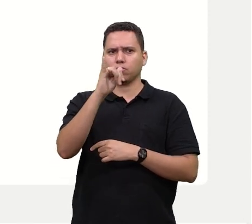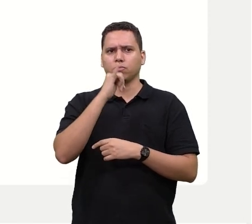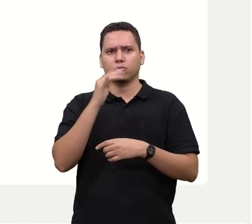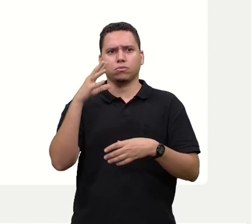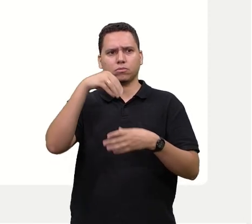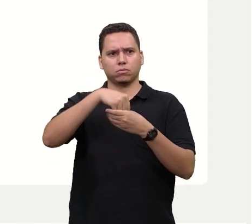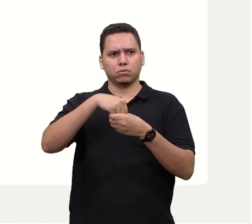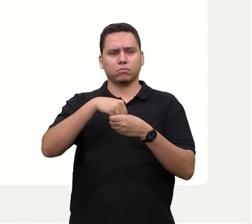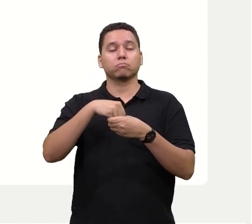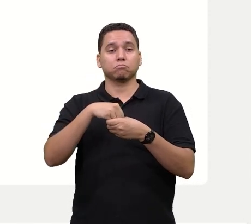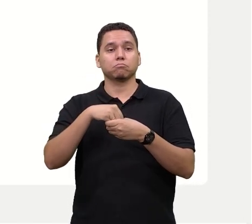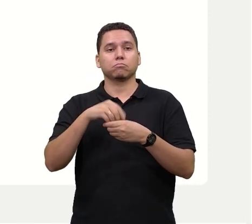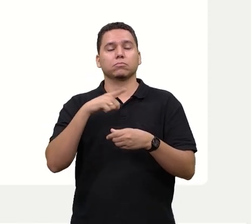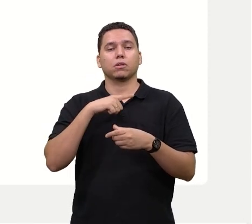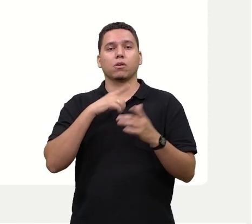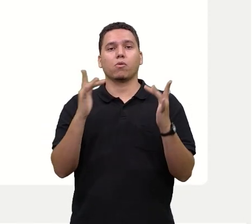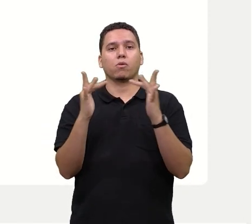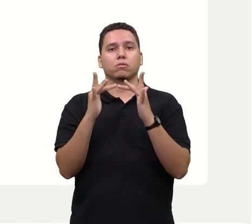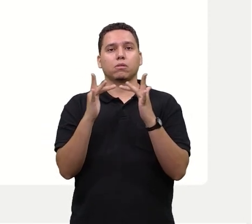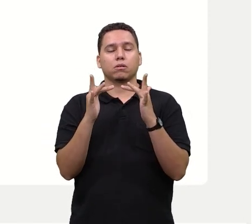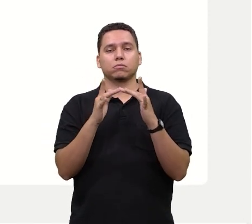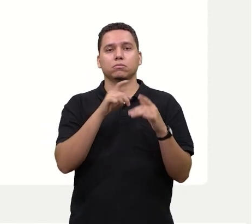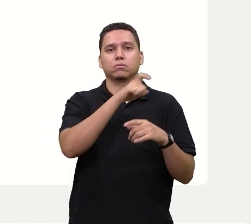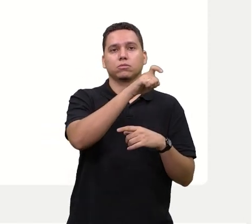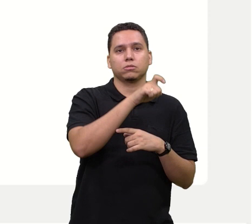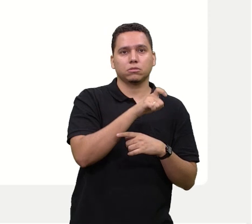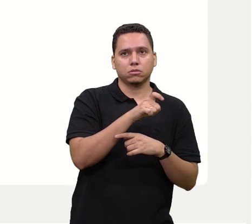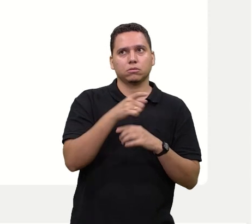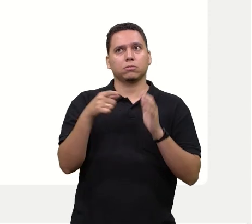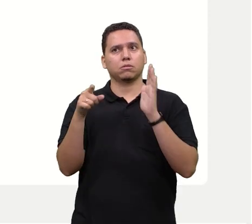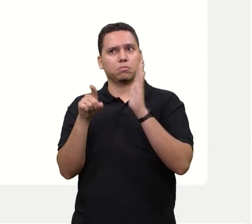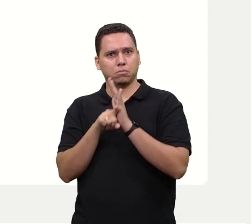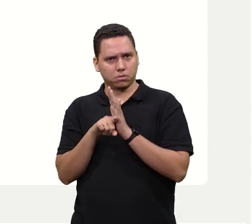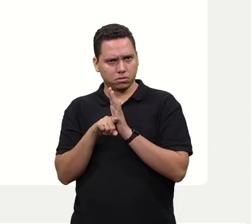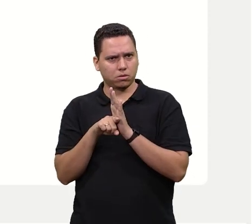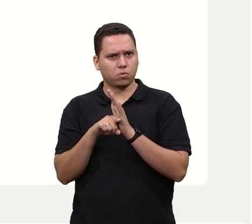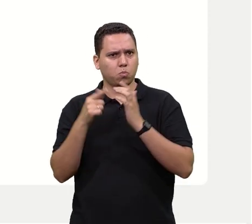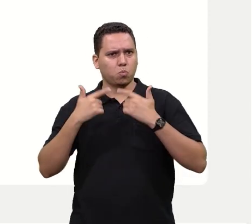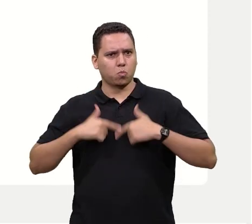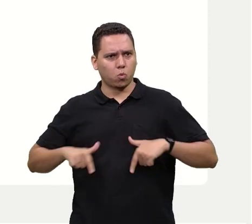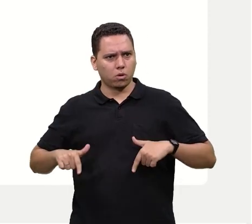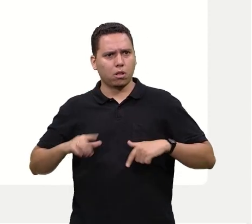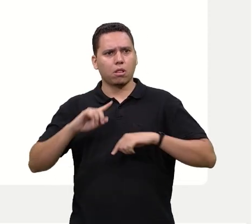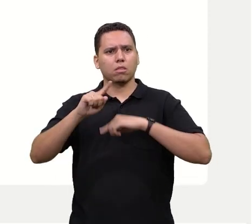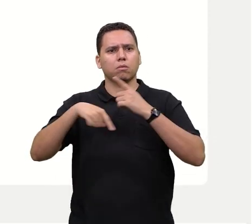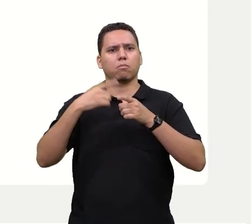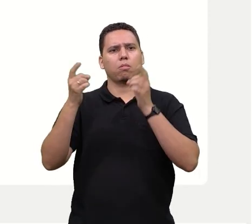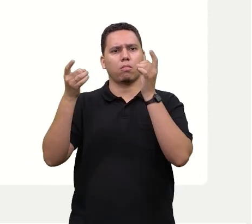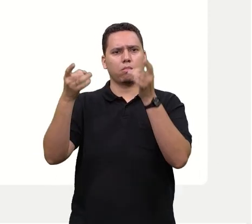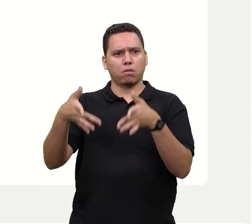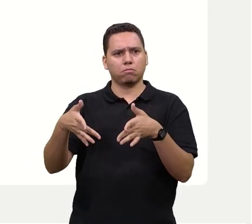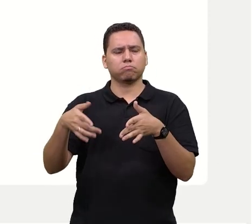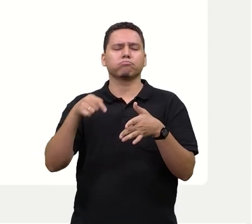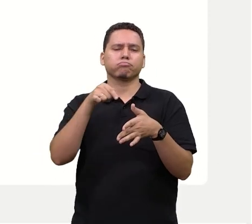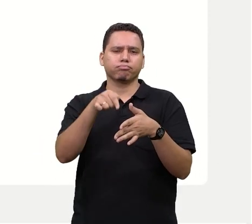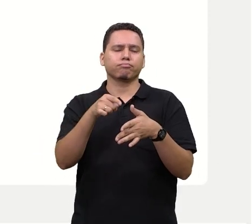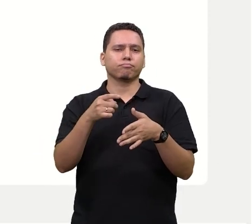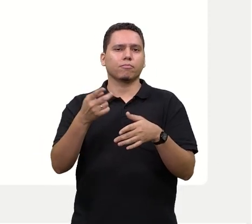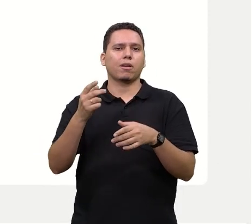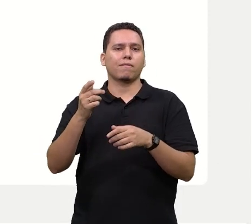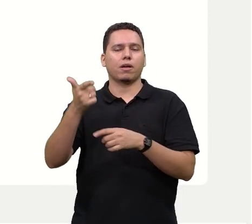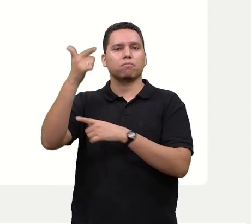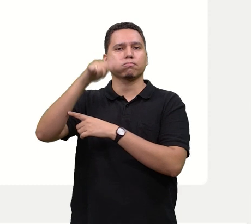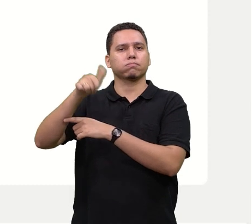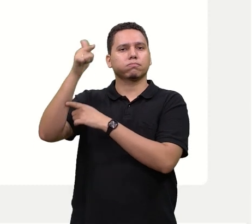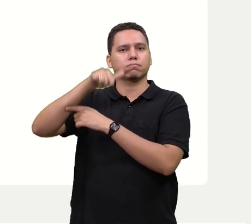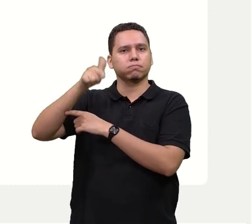Prova-se o contato da esfera X com outra esfera eletricamente neutra e após joga-se fora. Esse procedimento é repetido mais 2 vezes, até